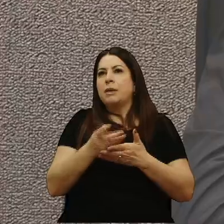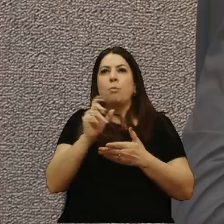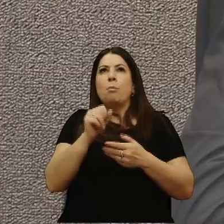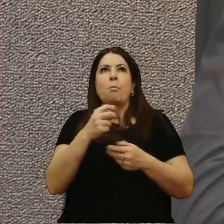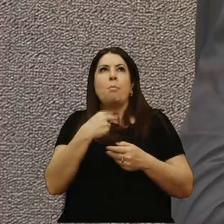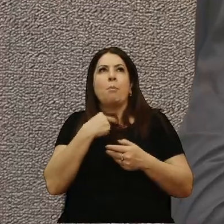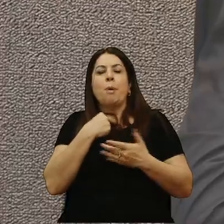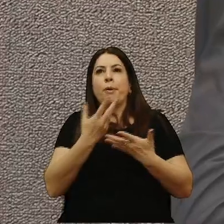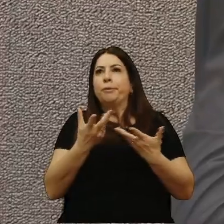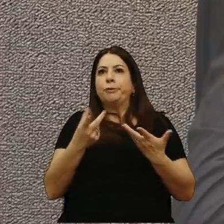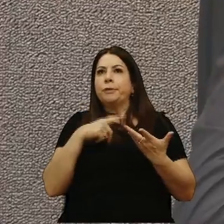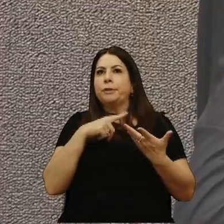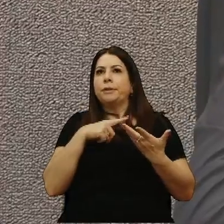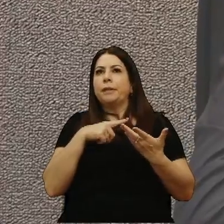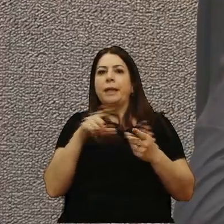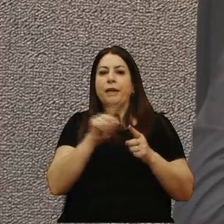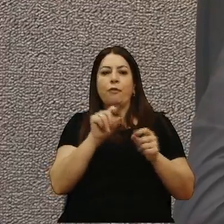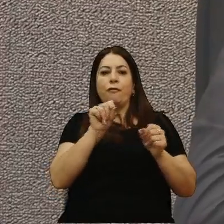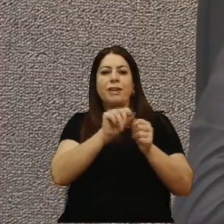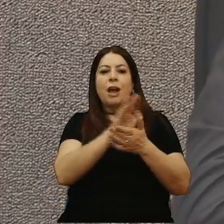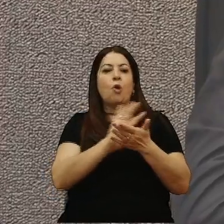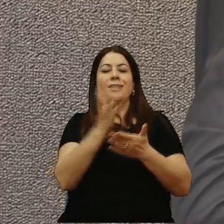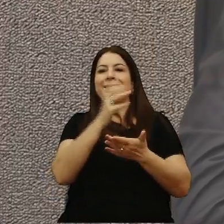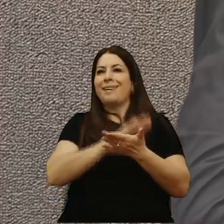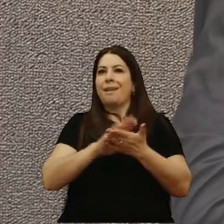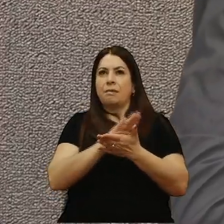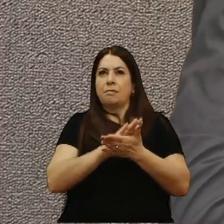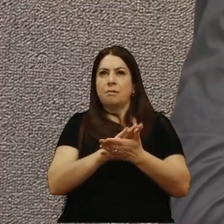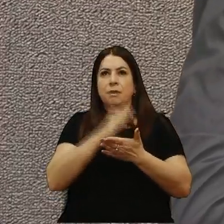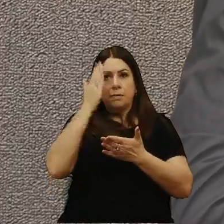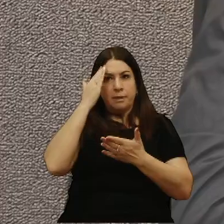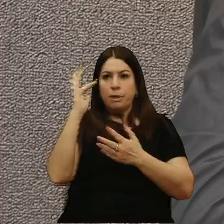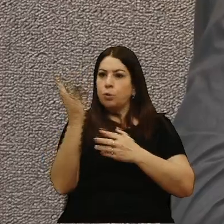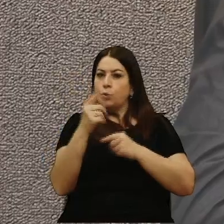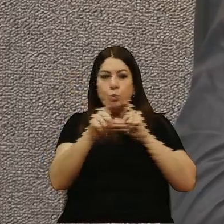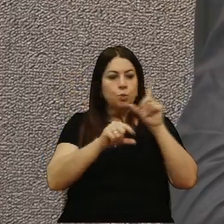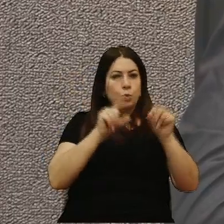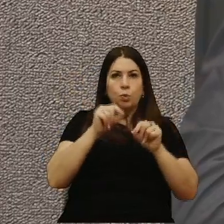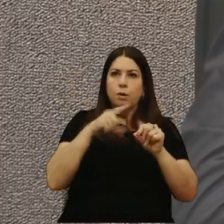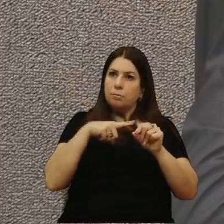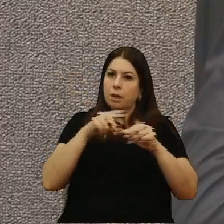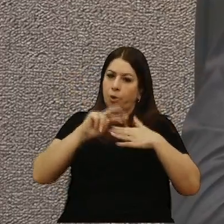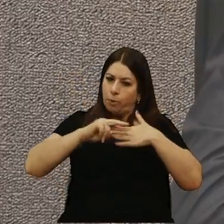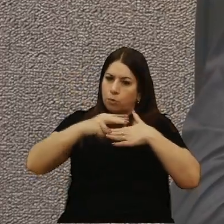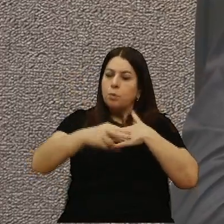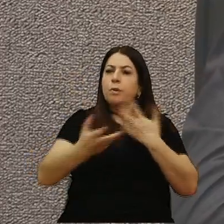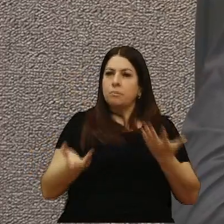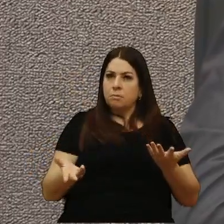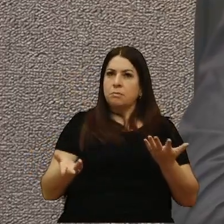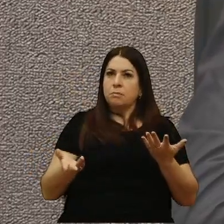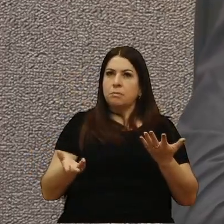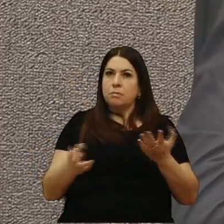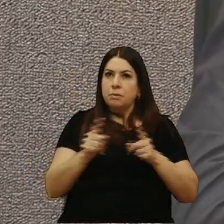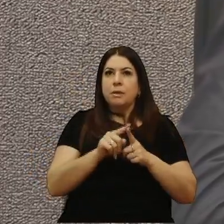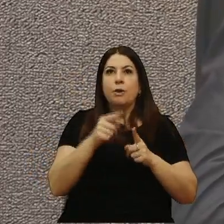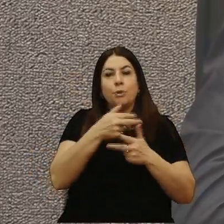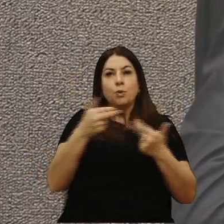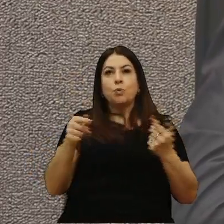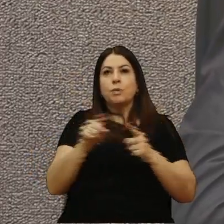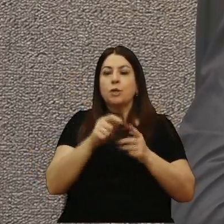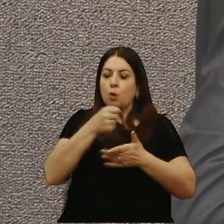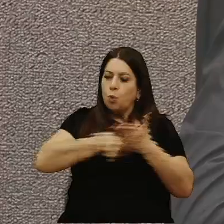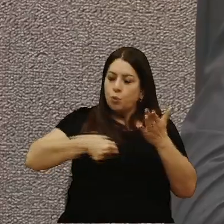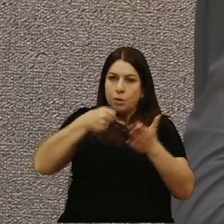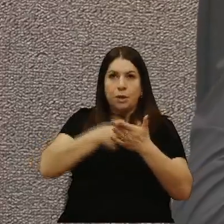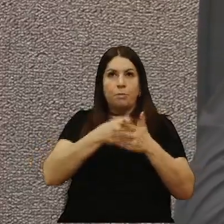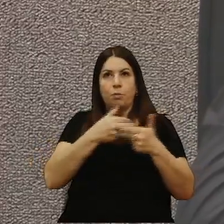pode ter a não penalização das pessoas. Elas têm que saber que toda a sua escolha ela tem uma consequência, né? E é uma das coisas que nós lutamos.